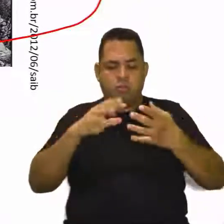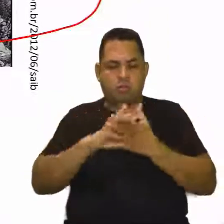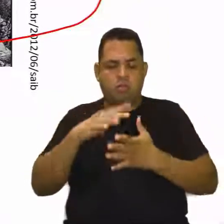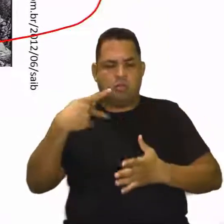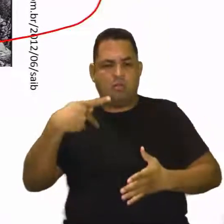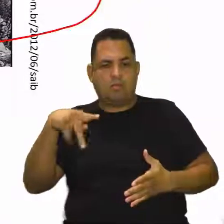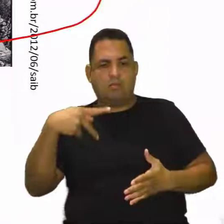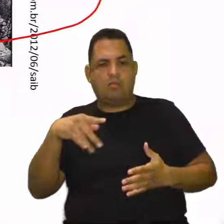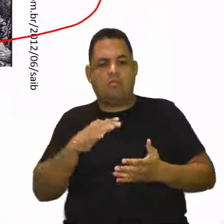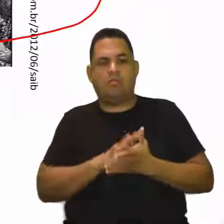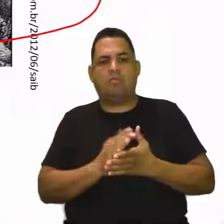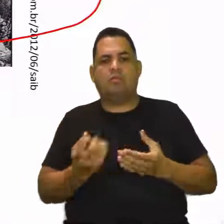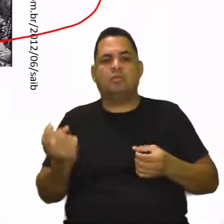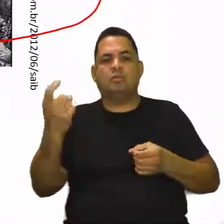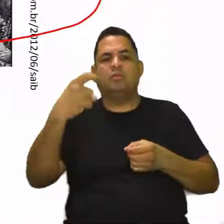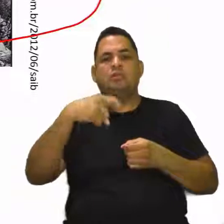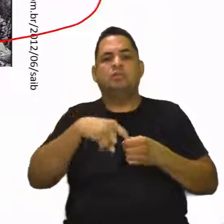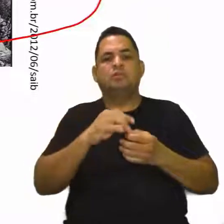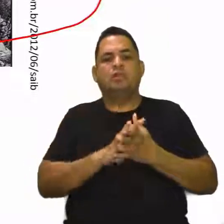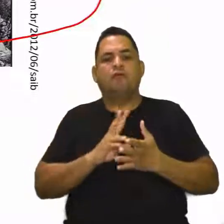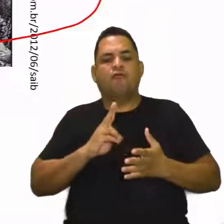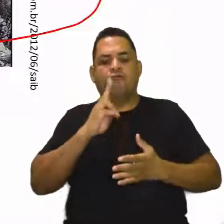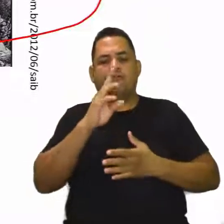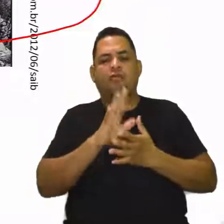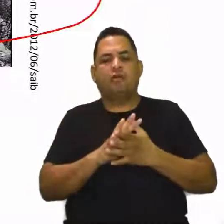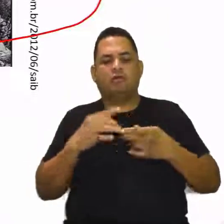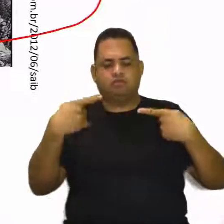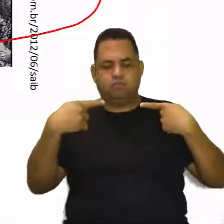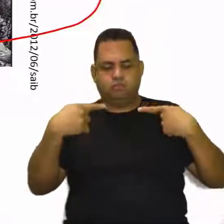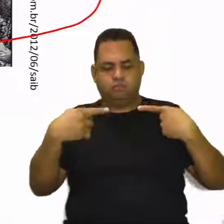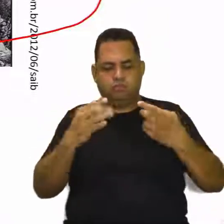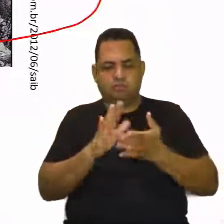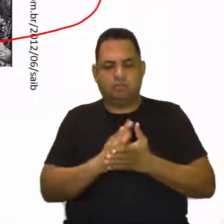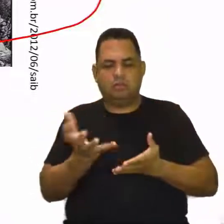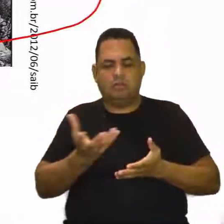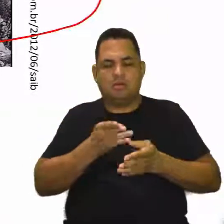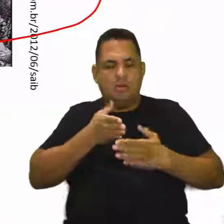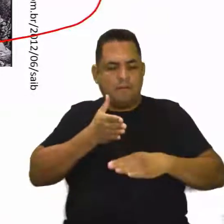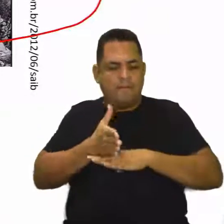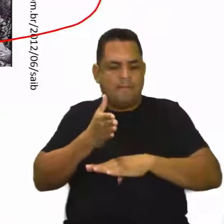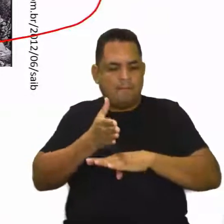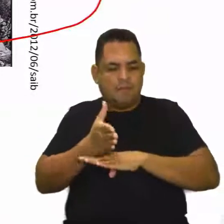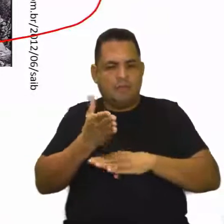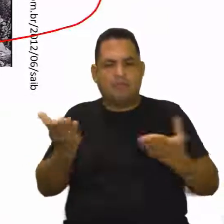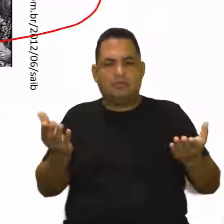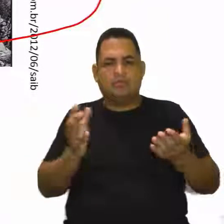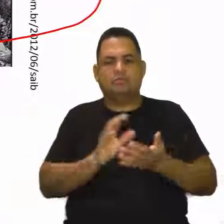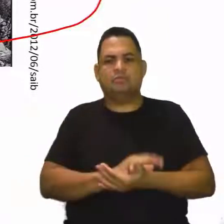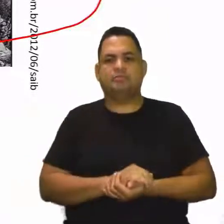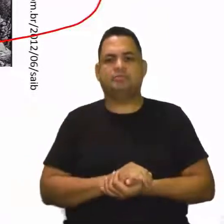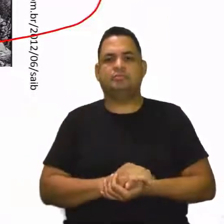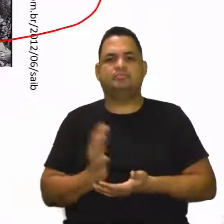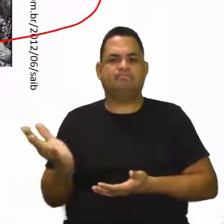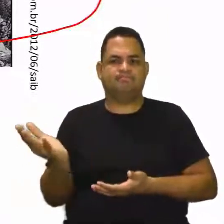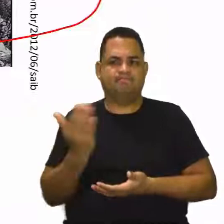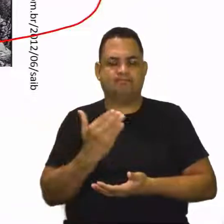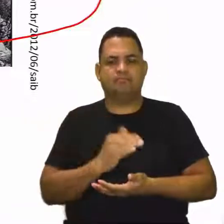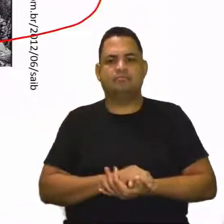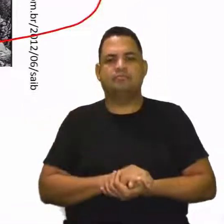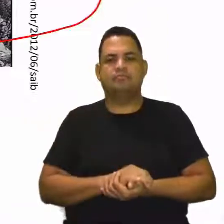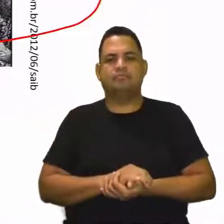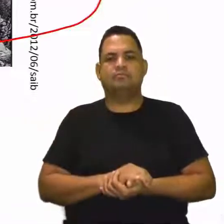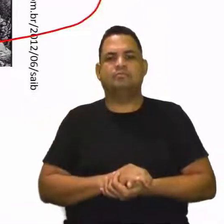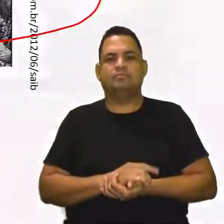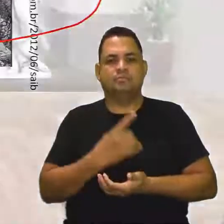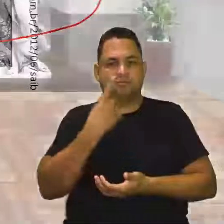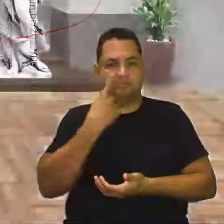militares voltaram forte da guerra, queriam participar do do confronto, mas não deu certo. Vem para mim aqui. Eu